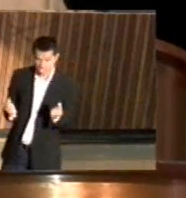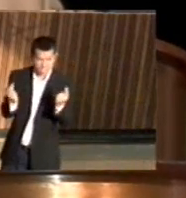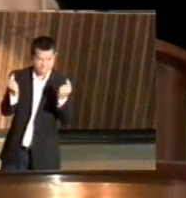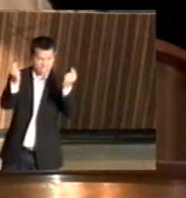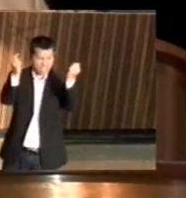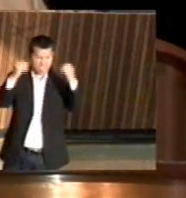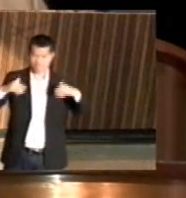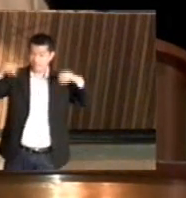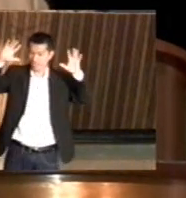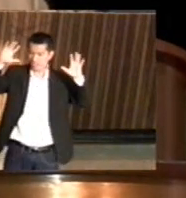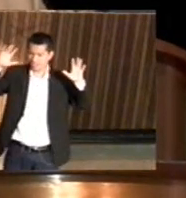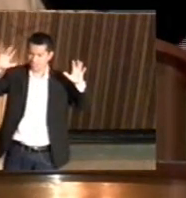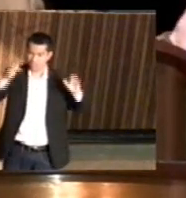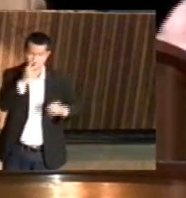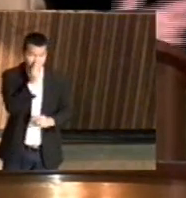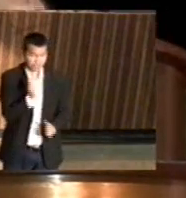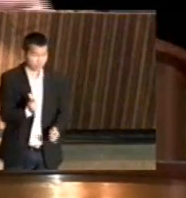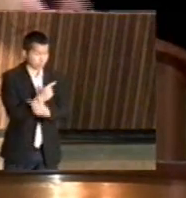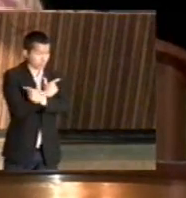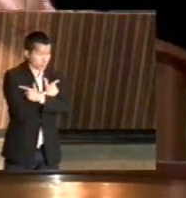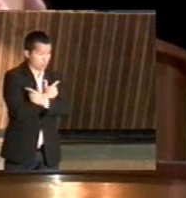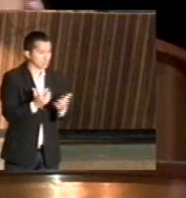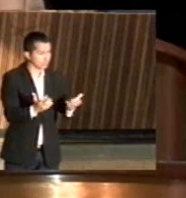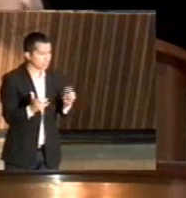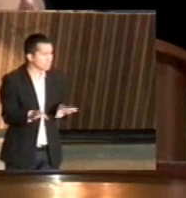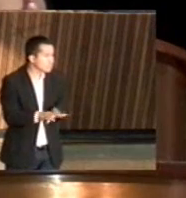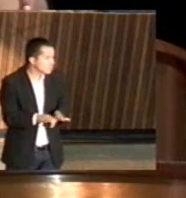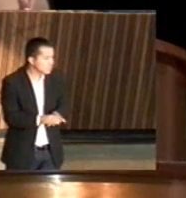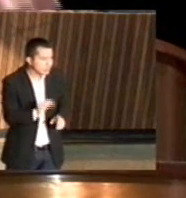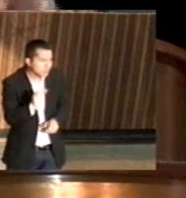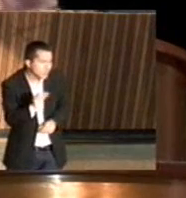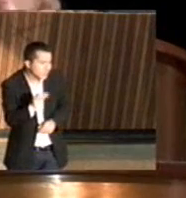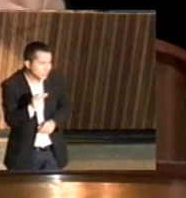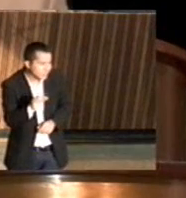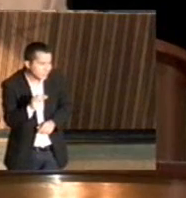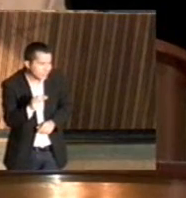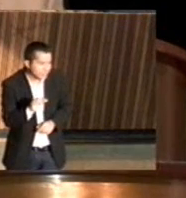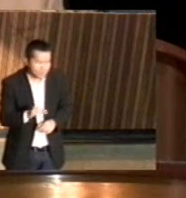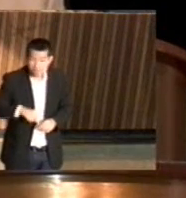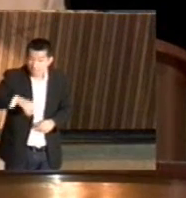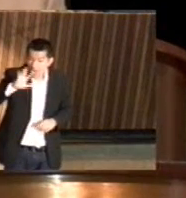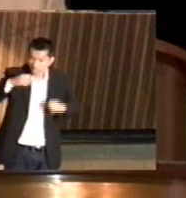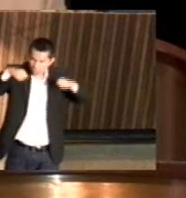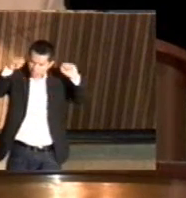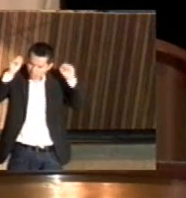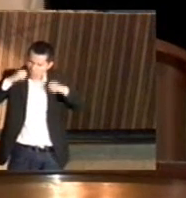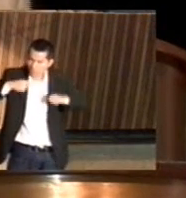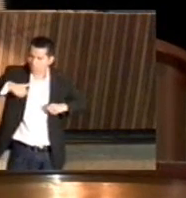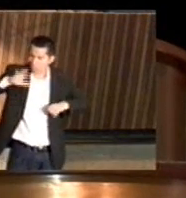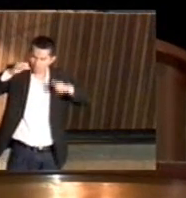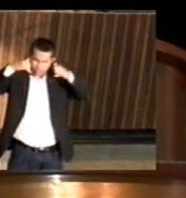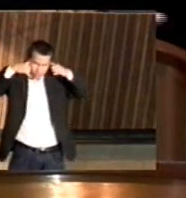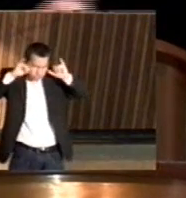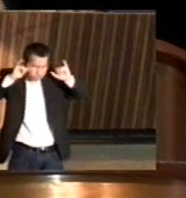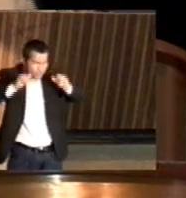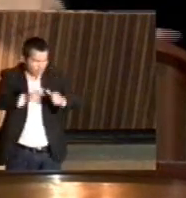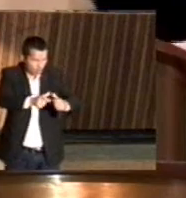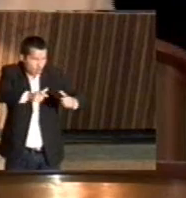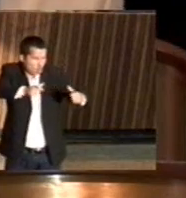mundo. Isso a Bíblia vai nos mostrar na maneira como ele vai tomando as suas decisões. Por isso,